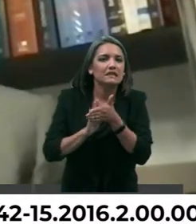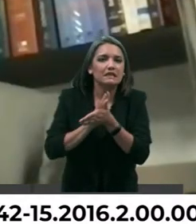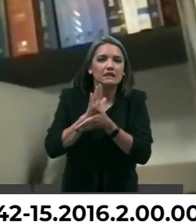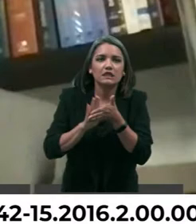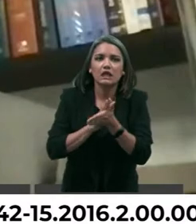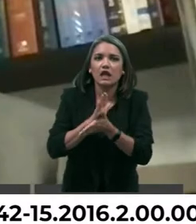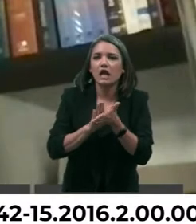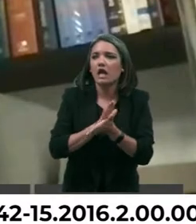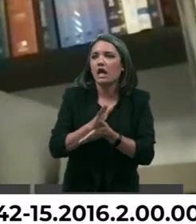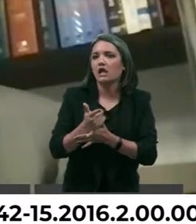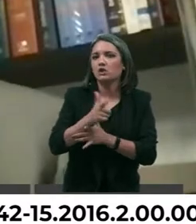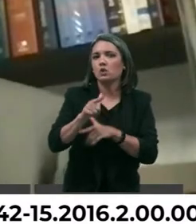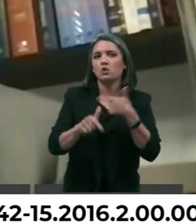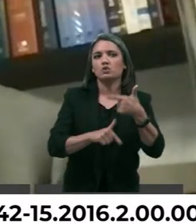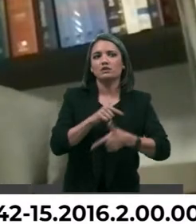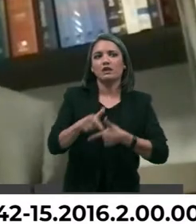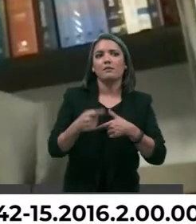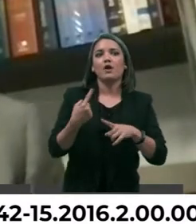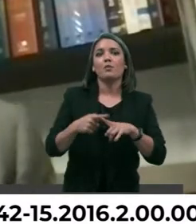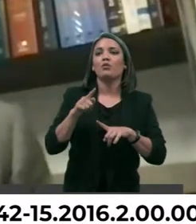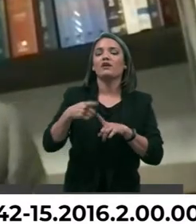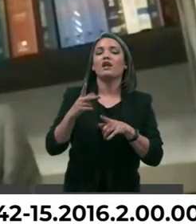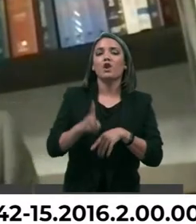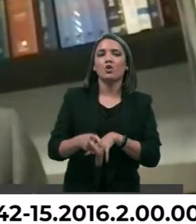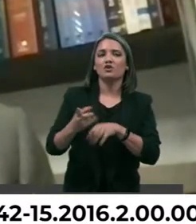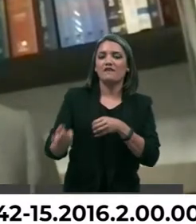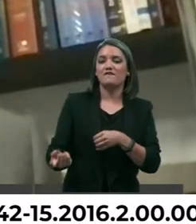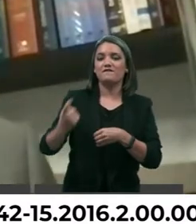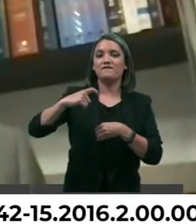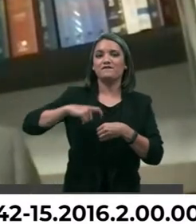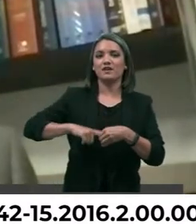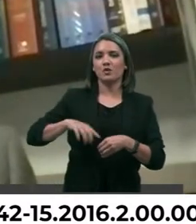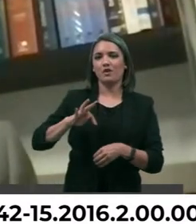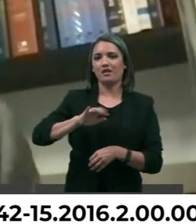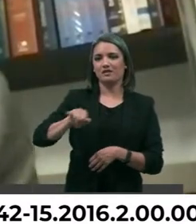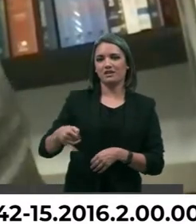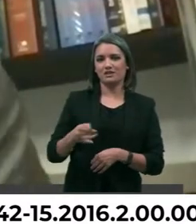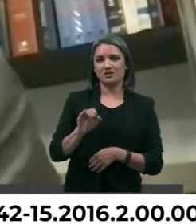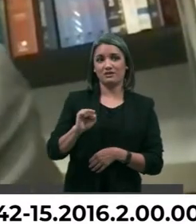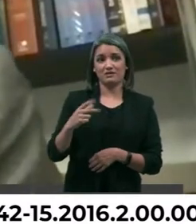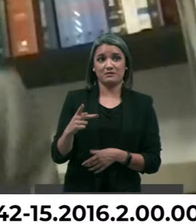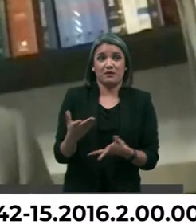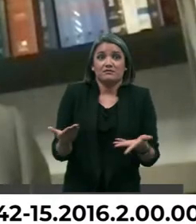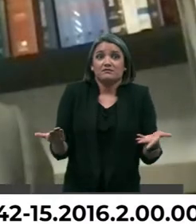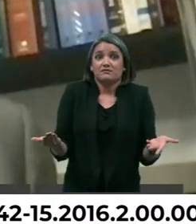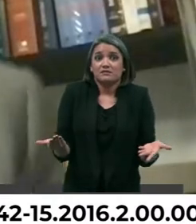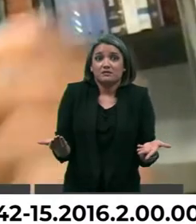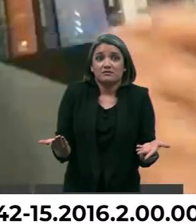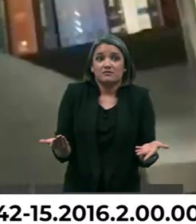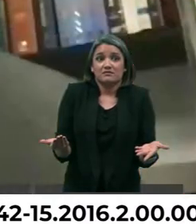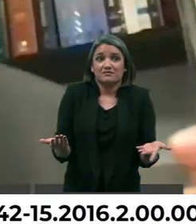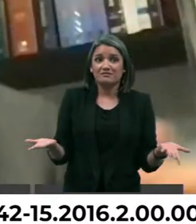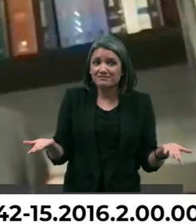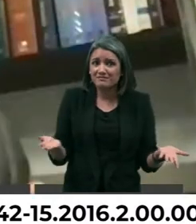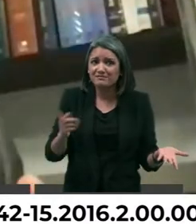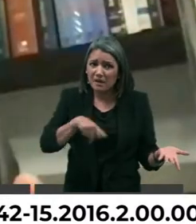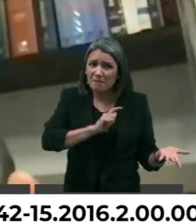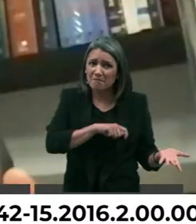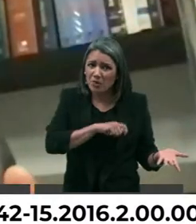atividade, porque ele continua vinculado ao Tribunal de Justiça de São Paulo. Então, na verdade, é uma